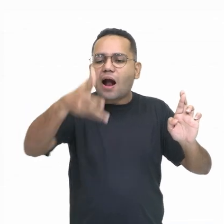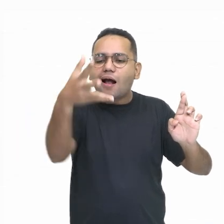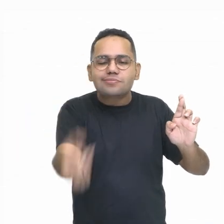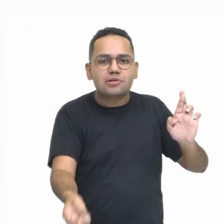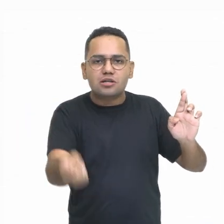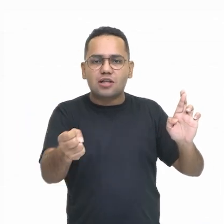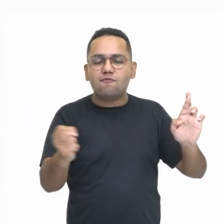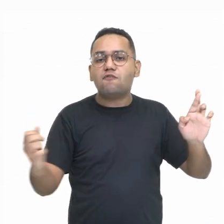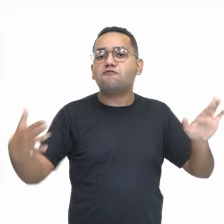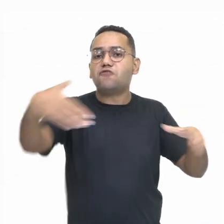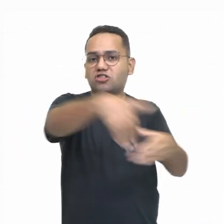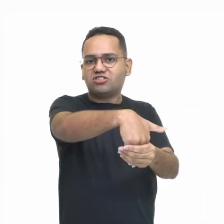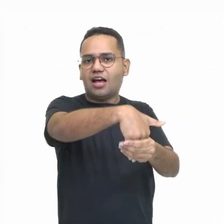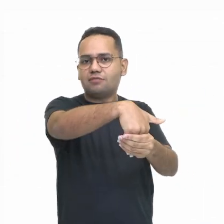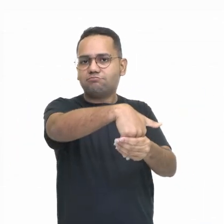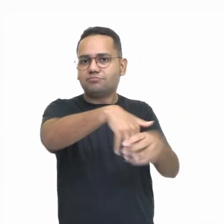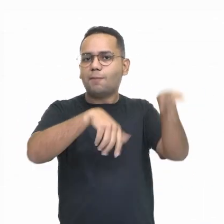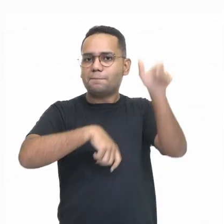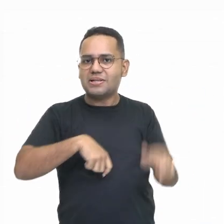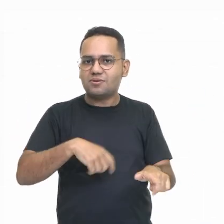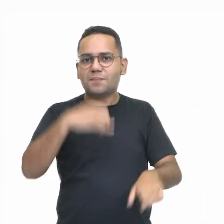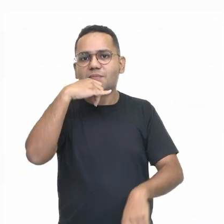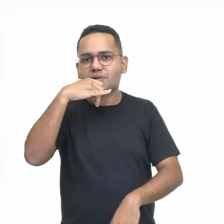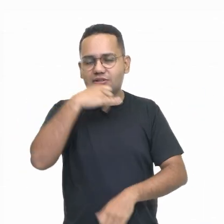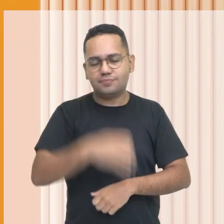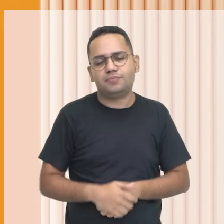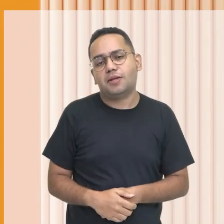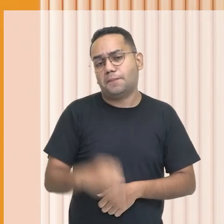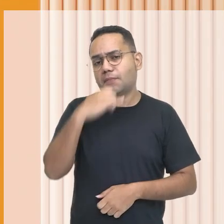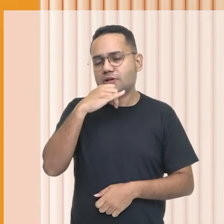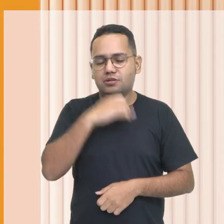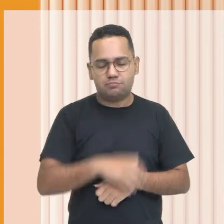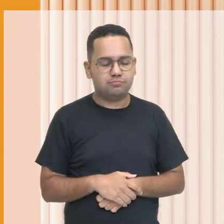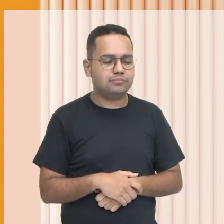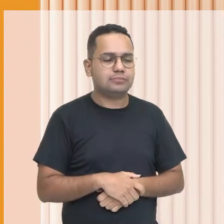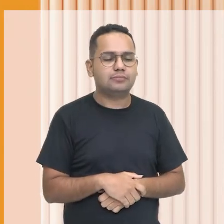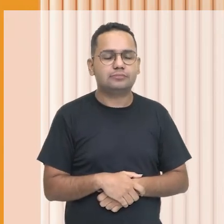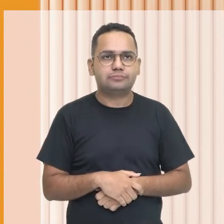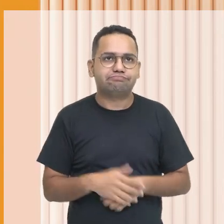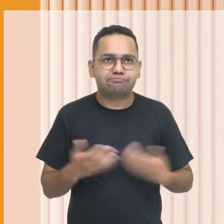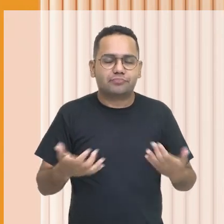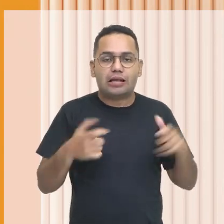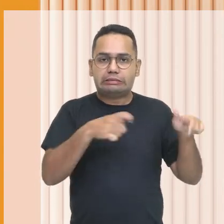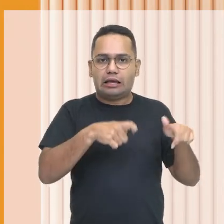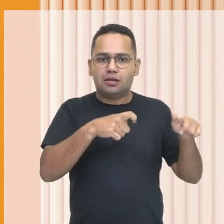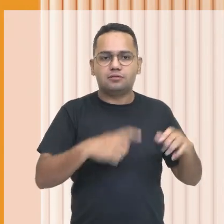coronéis, né? O coronel fulano de tal mandou fazer tal coisa,